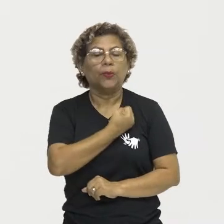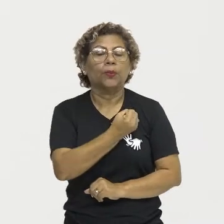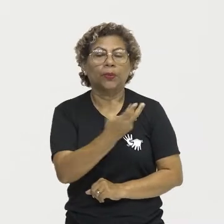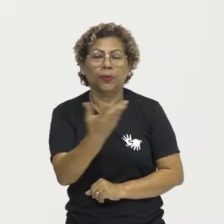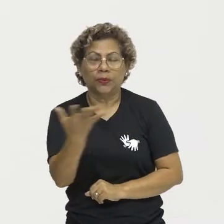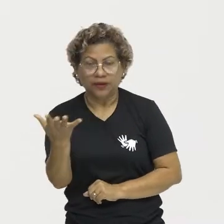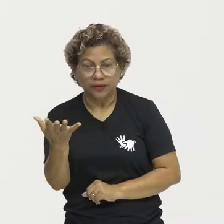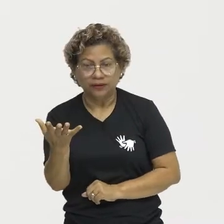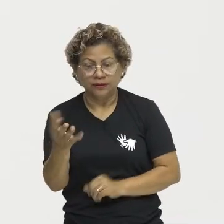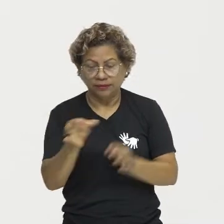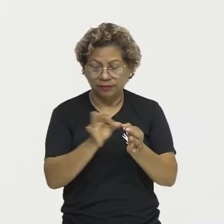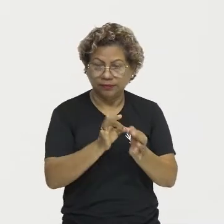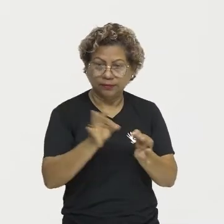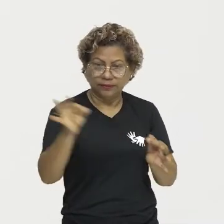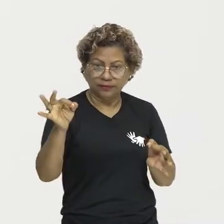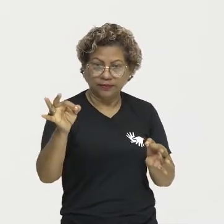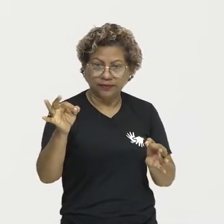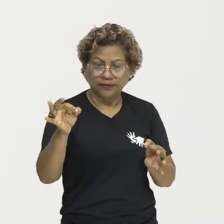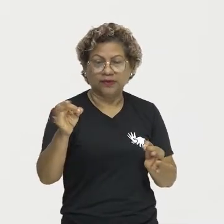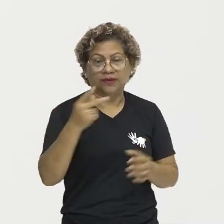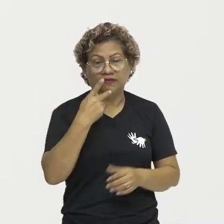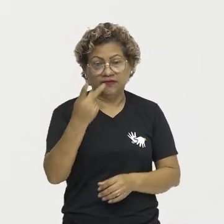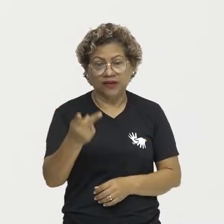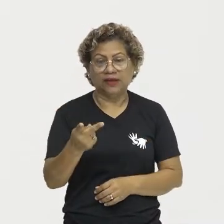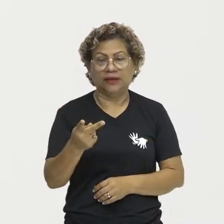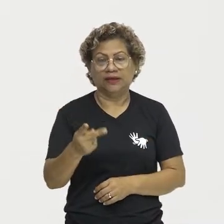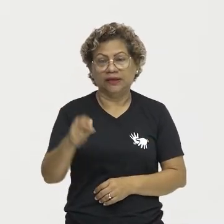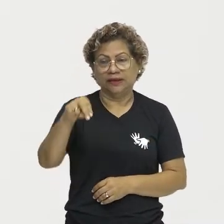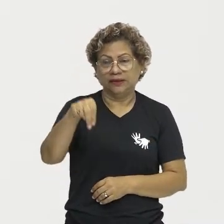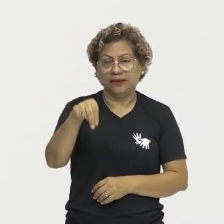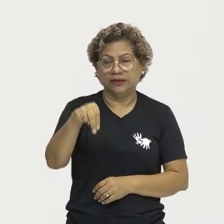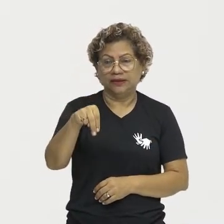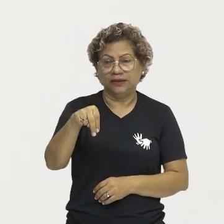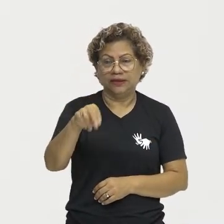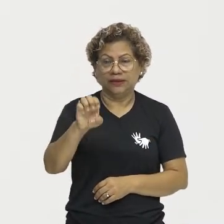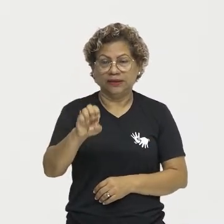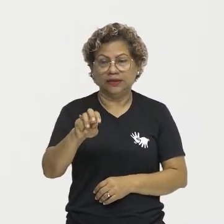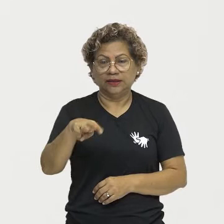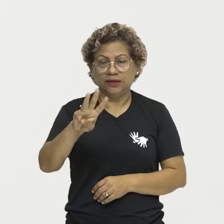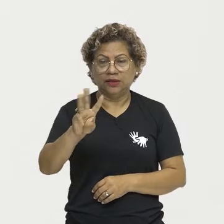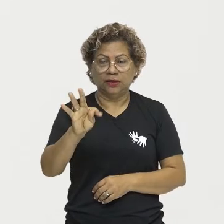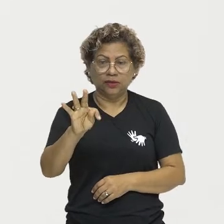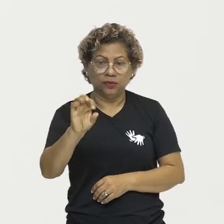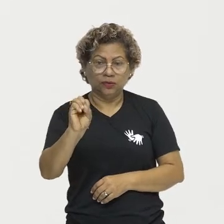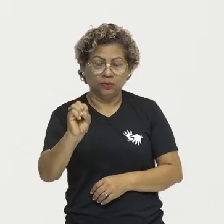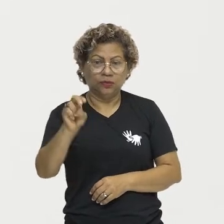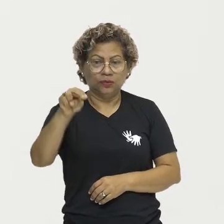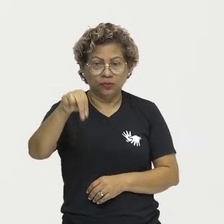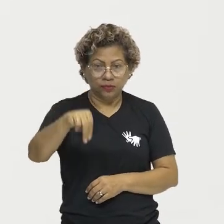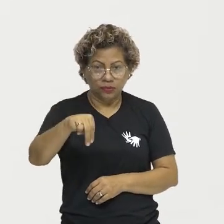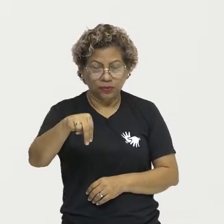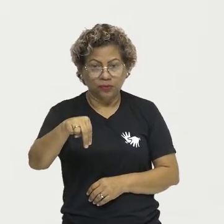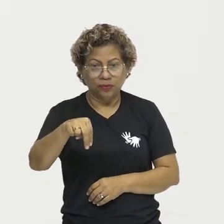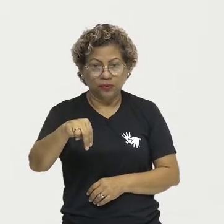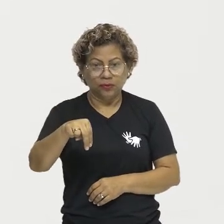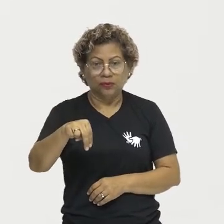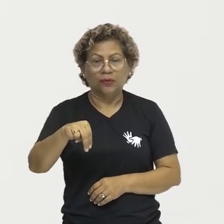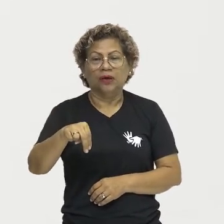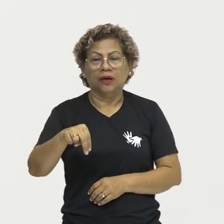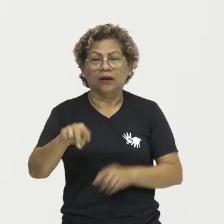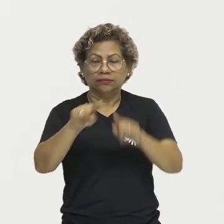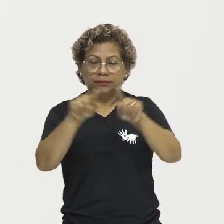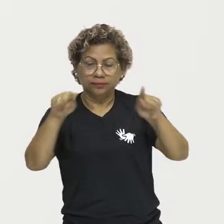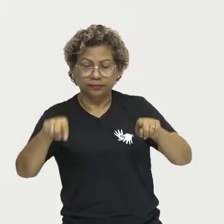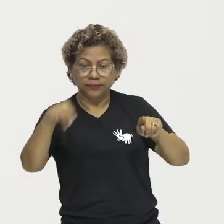medida para a força é chamada de Newton, em homenagem, claro, a Isaac Newton. Então você tem aí que a força é uma